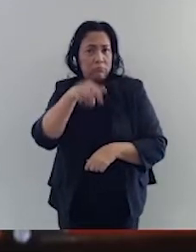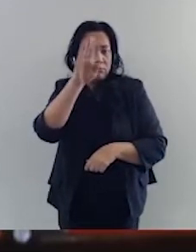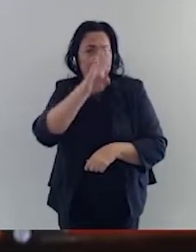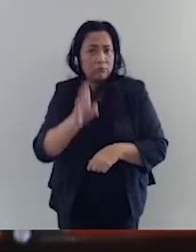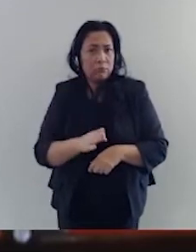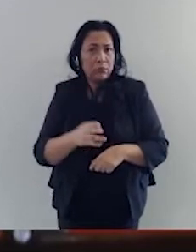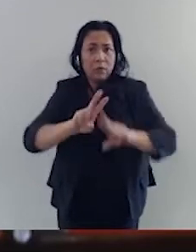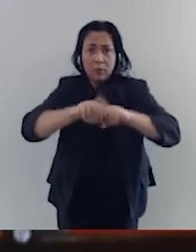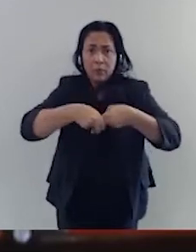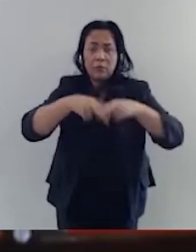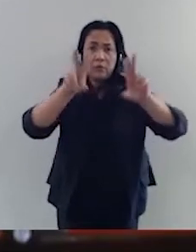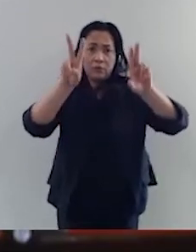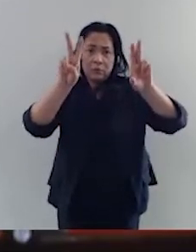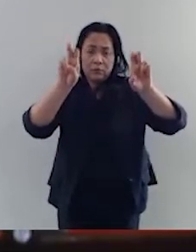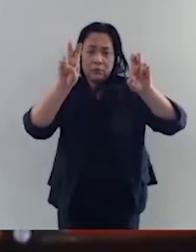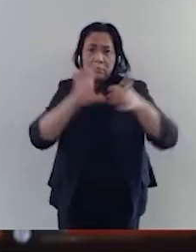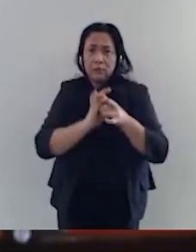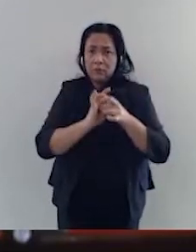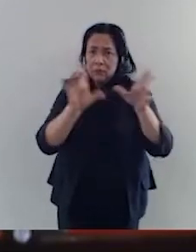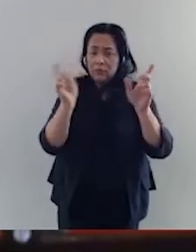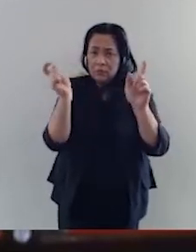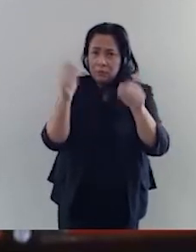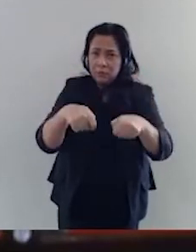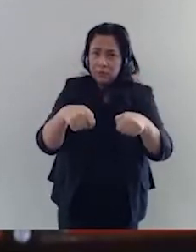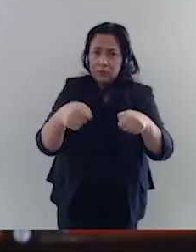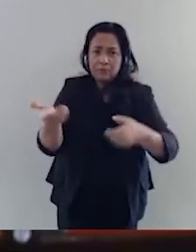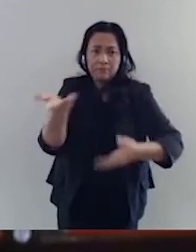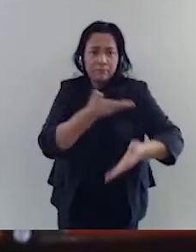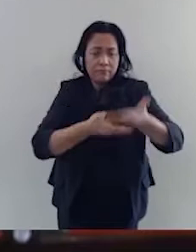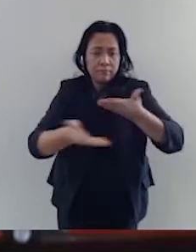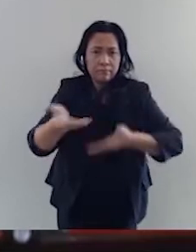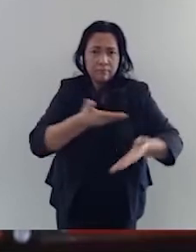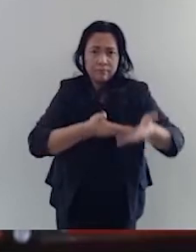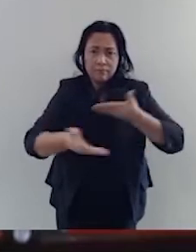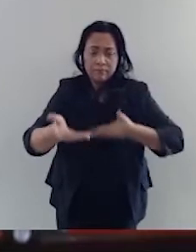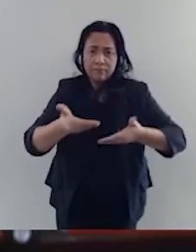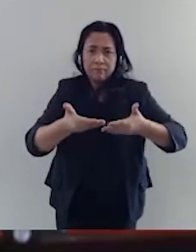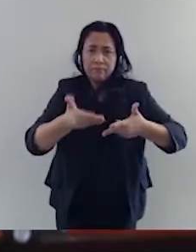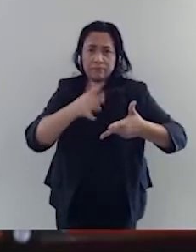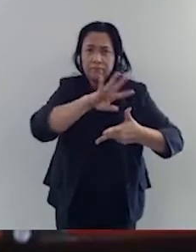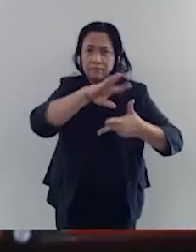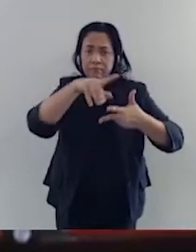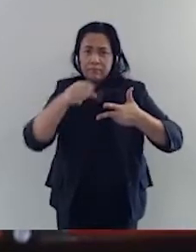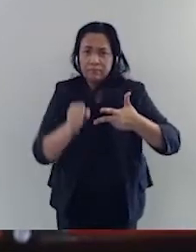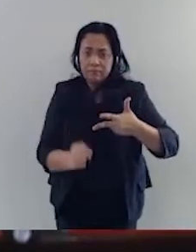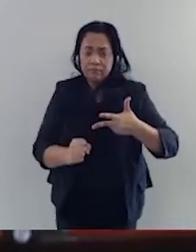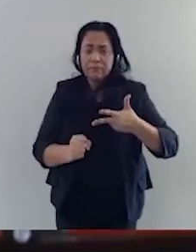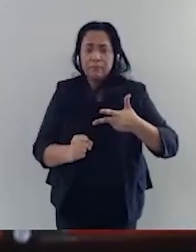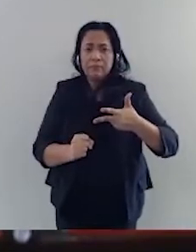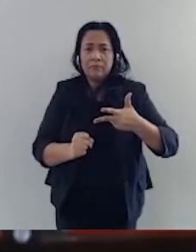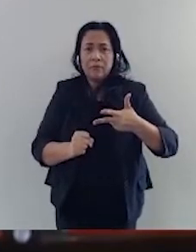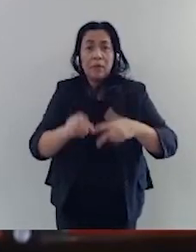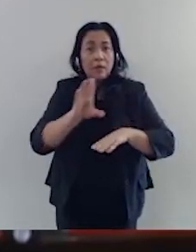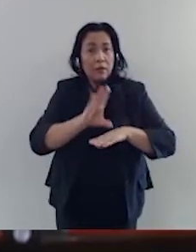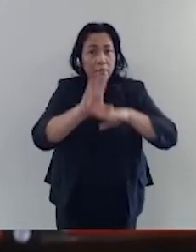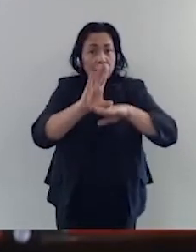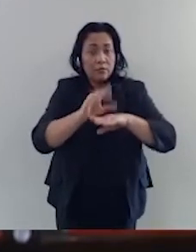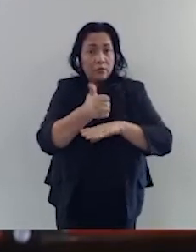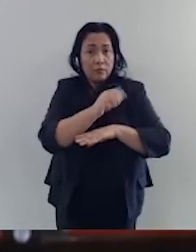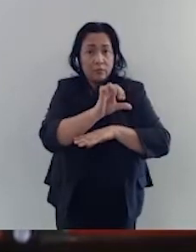A Democracia Possível e a Relação entre os Poderes. A democracia possível no Brasil está na Constituição de